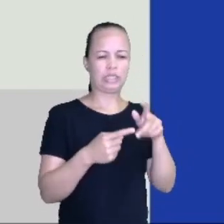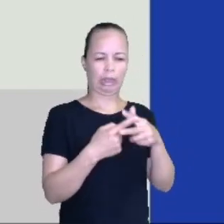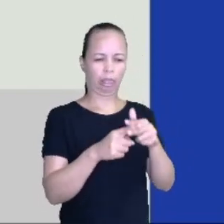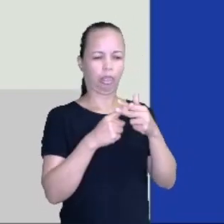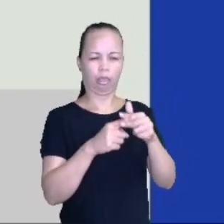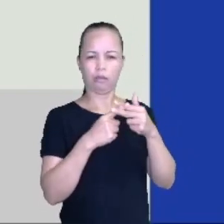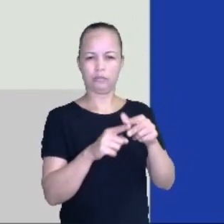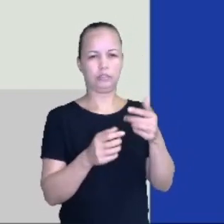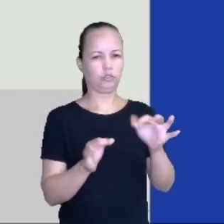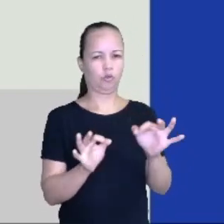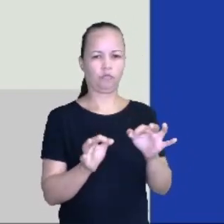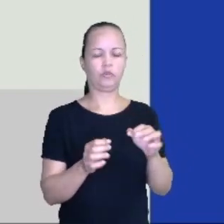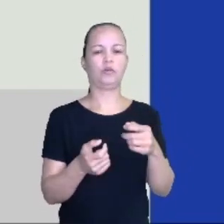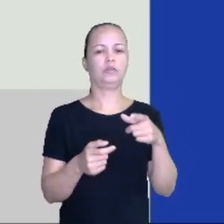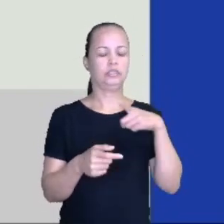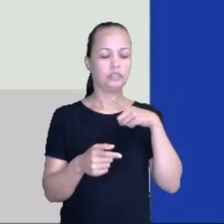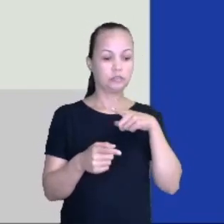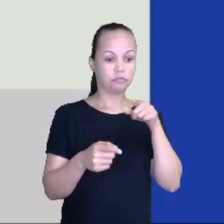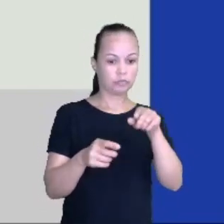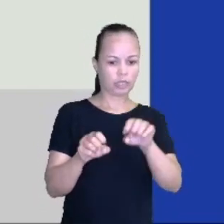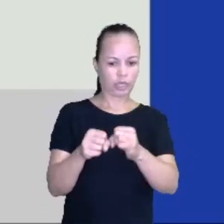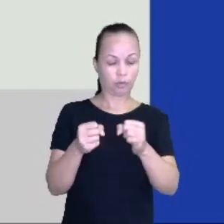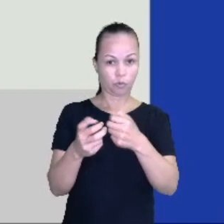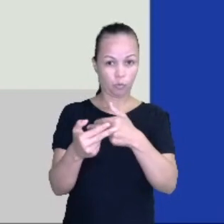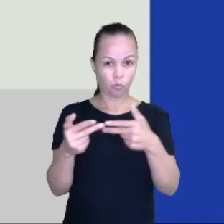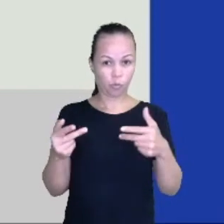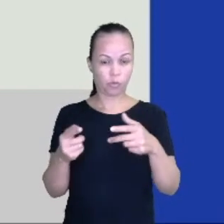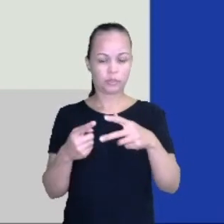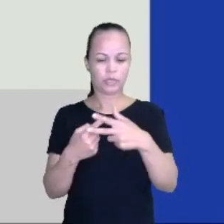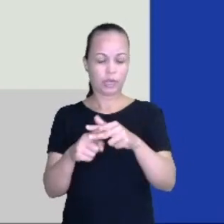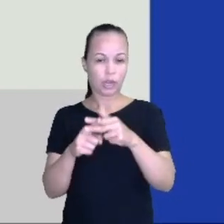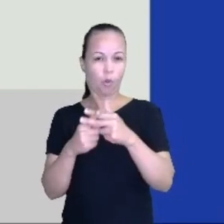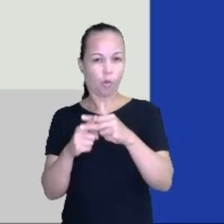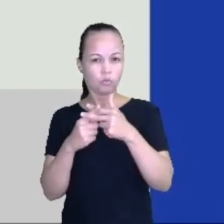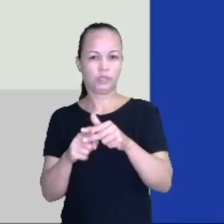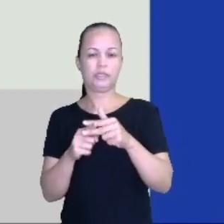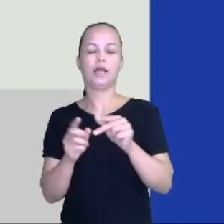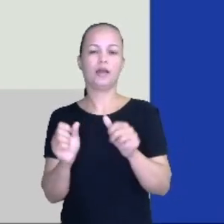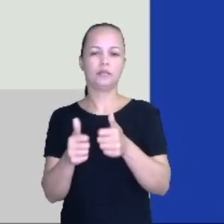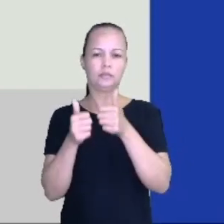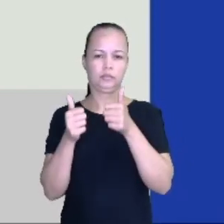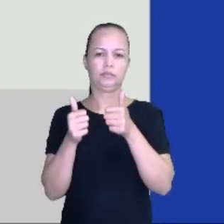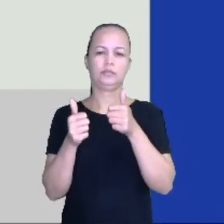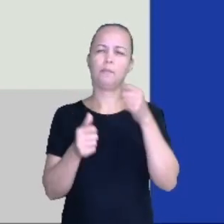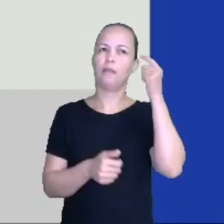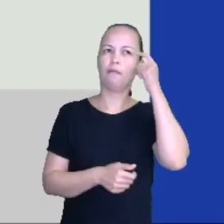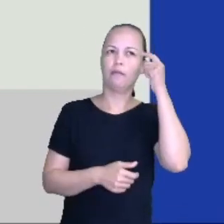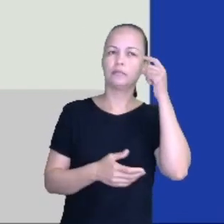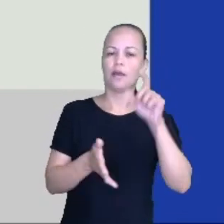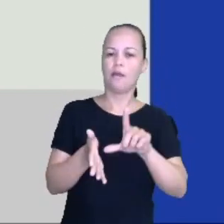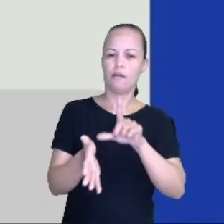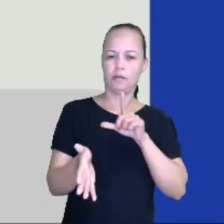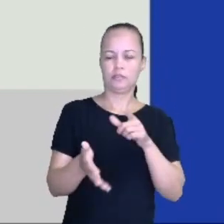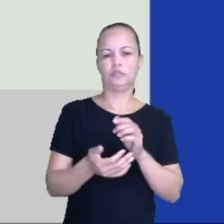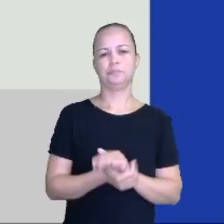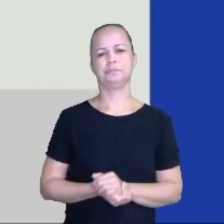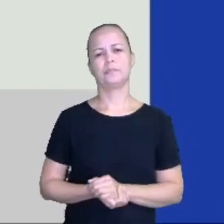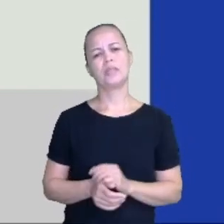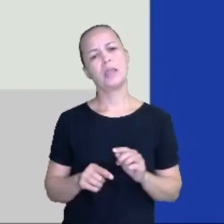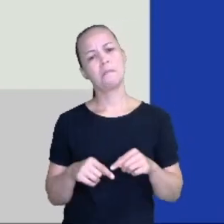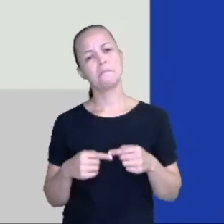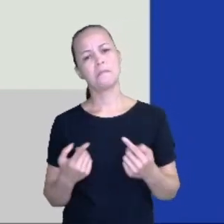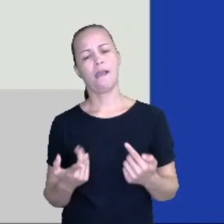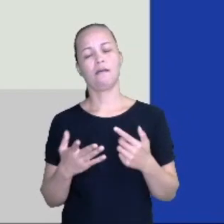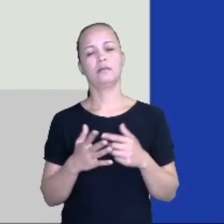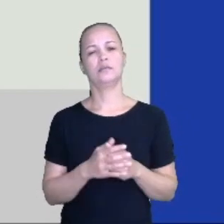lixo. Se alguma coisa quebrou, tenta consertar, não compra outro, repensa essa atitude aí de comprar outro, tá? Mas de repente não